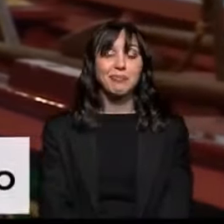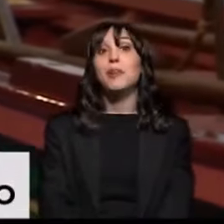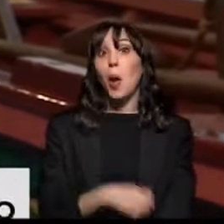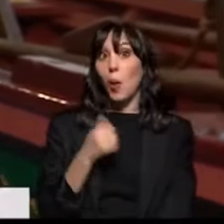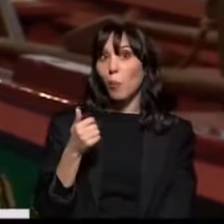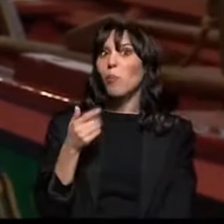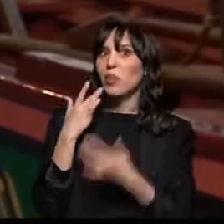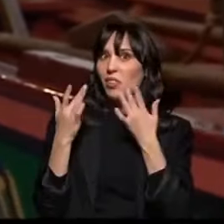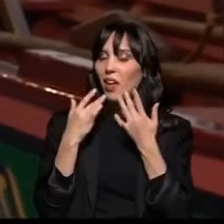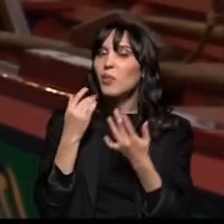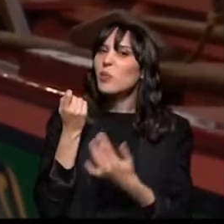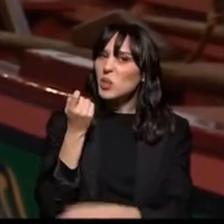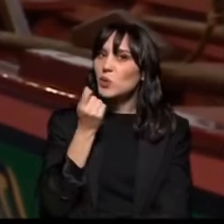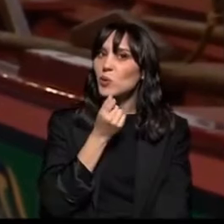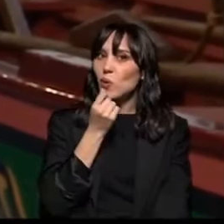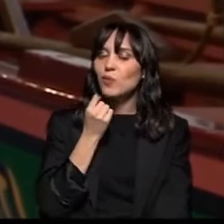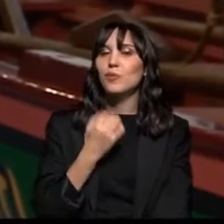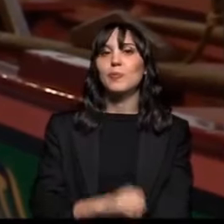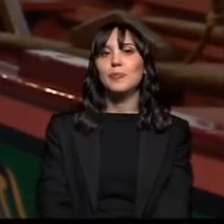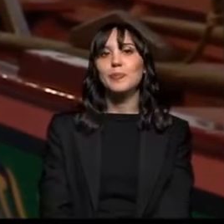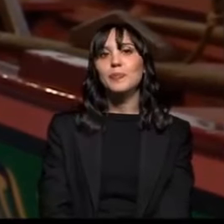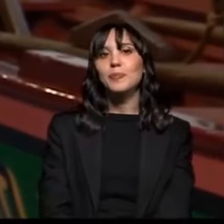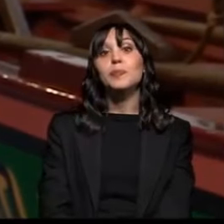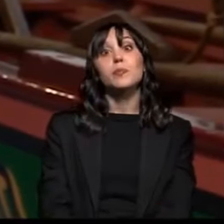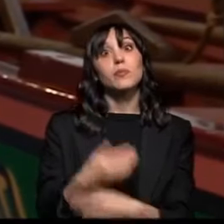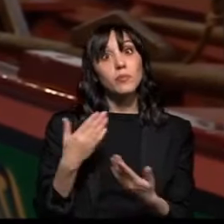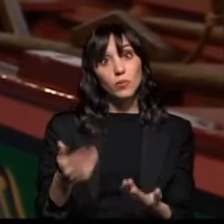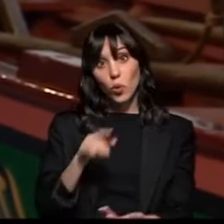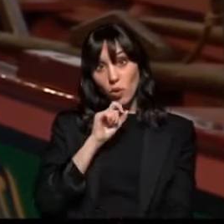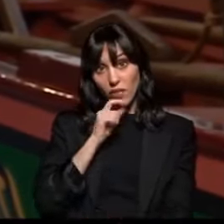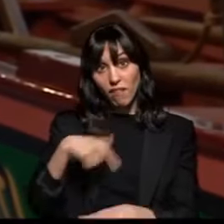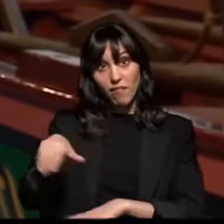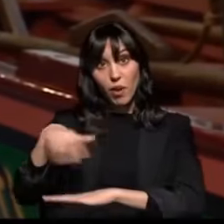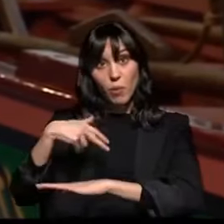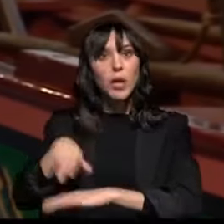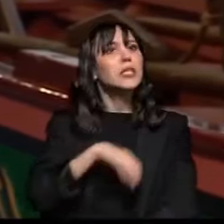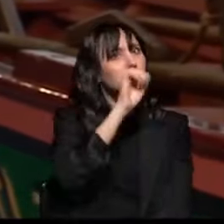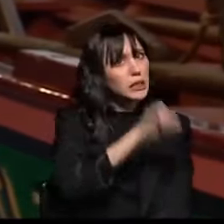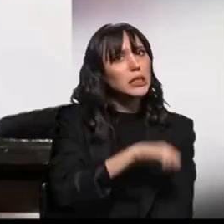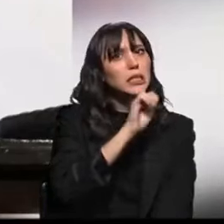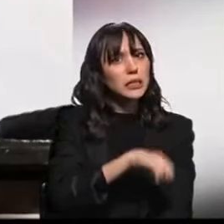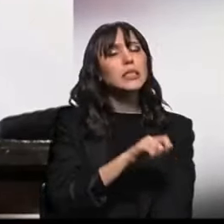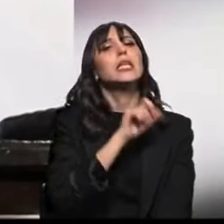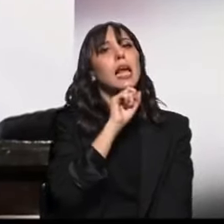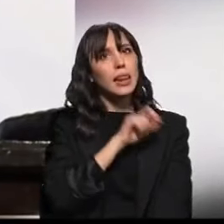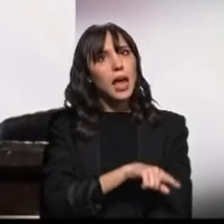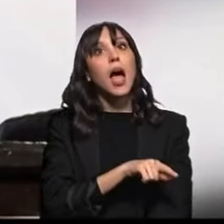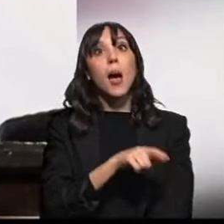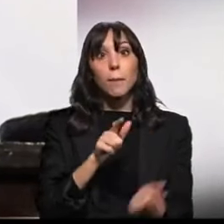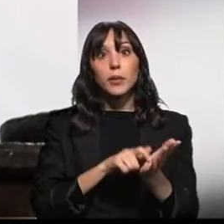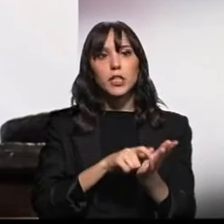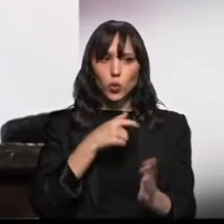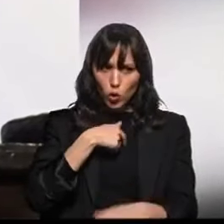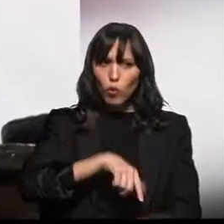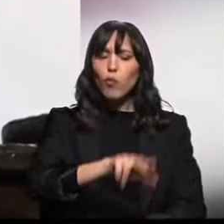duro. Era. Portanto, ainda hoje, quando pode, vai ao palco. Bom, quando posso, quando eles precisam, estou sempre